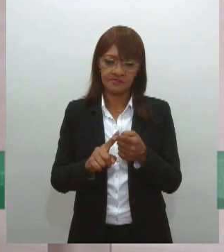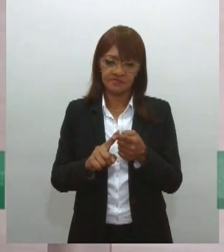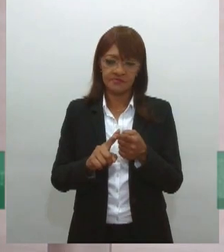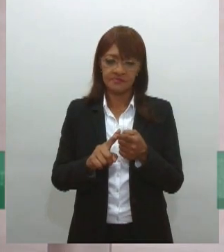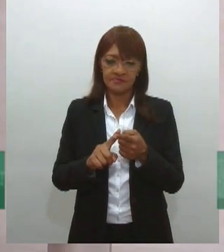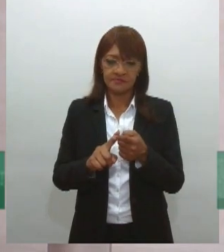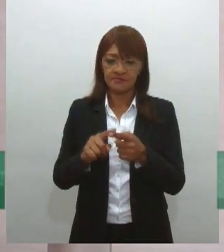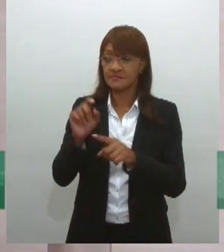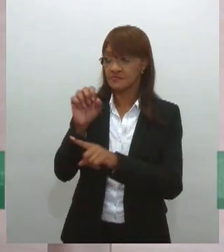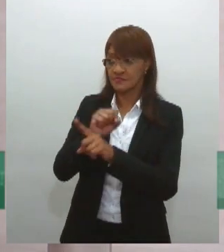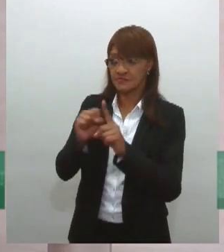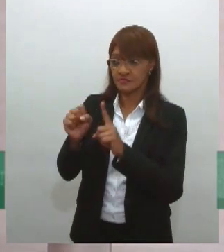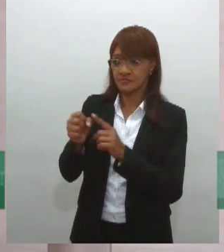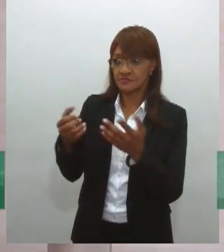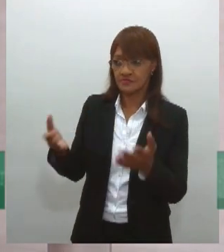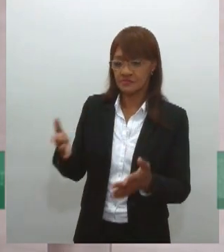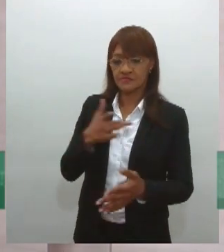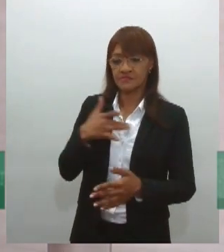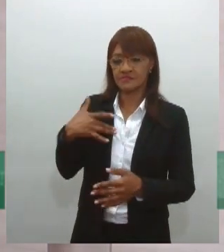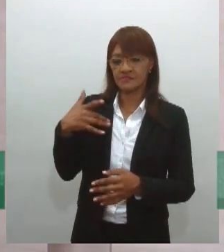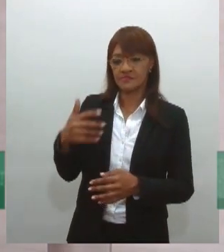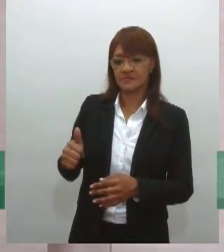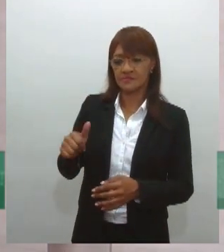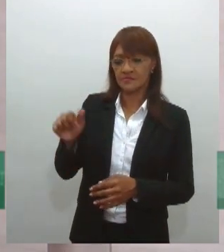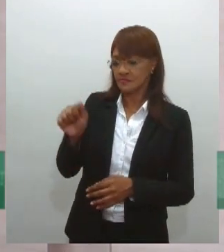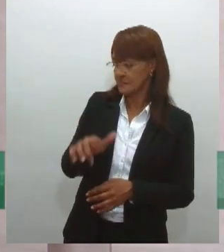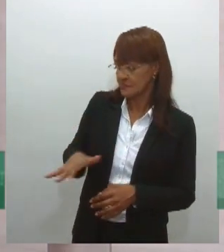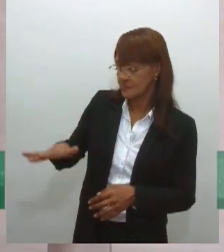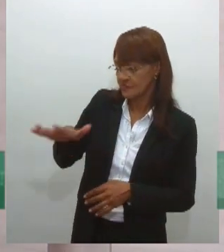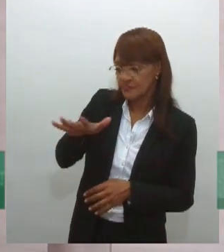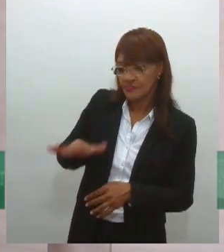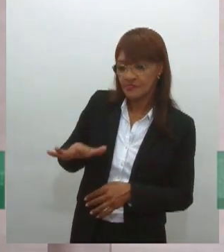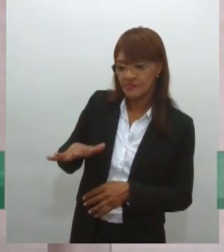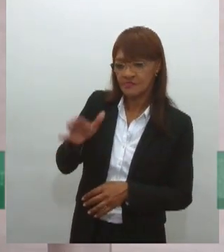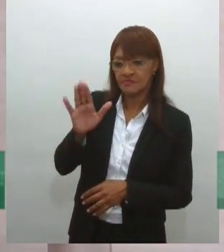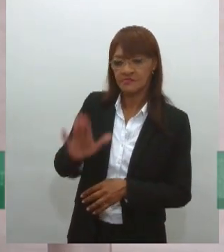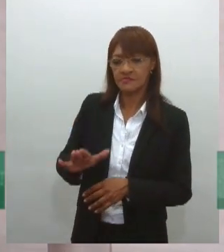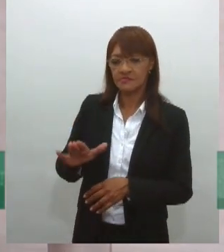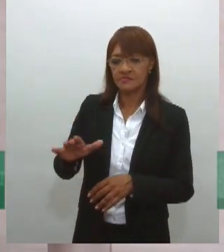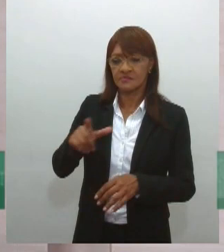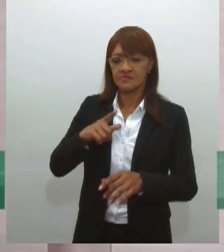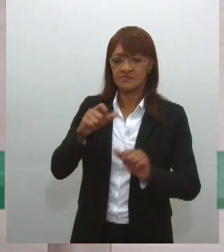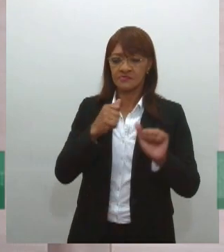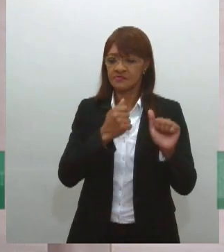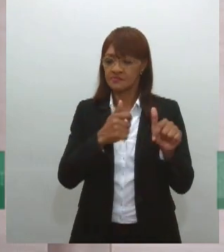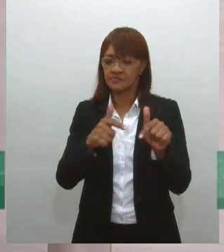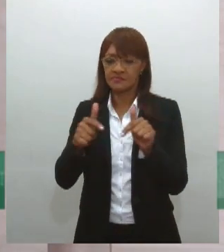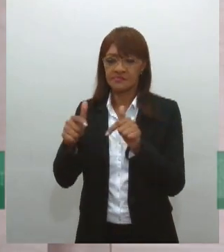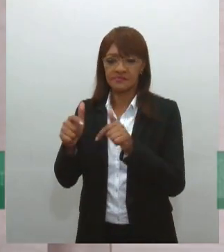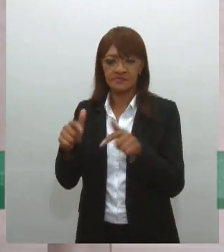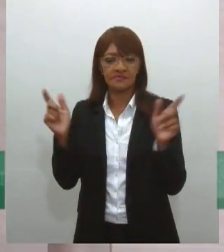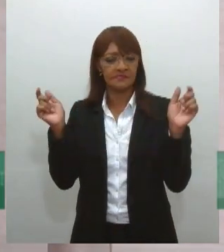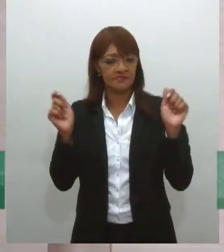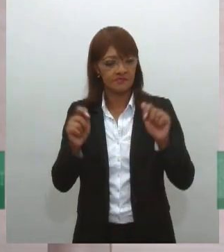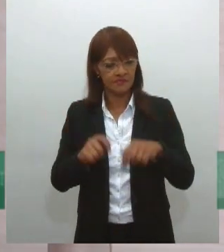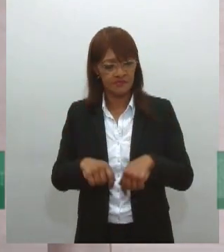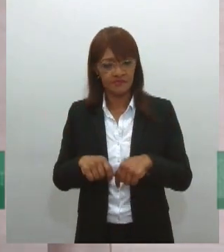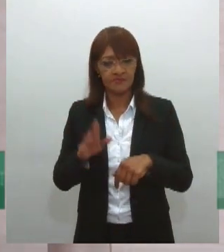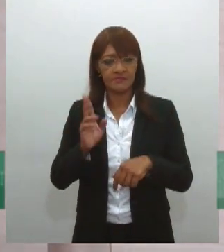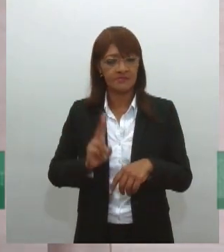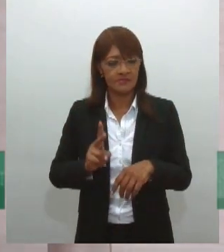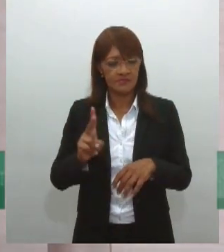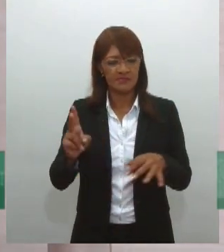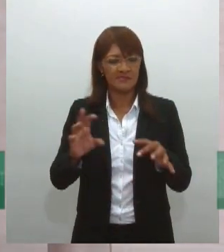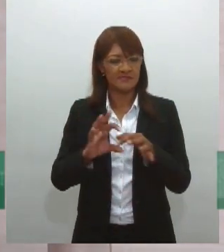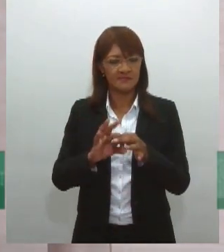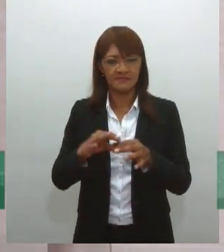como a saúde, assistência social, que a cultura tem ações e atividades de competência compartilhada, importantes para o dia a